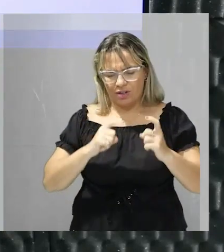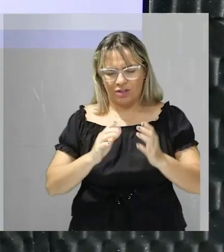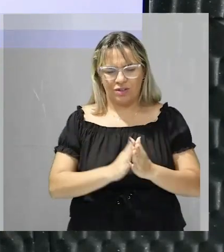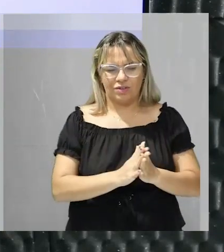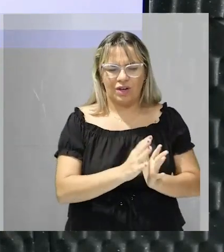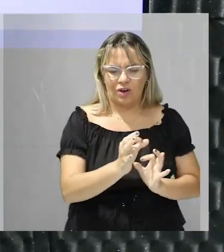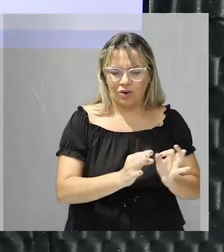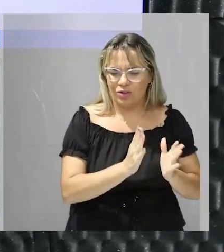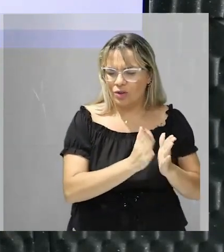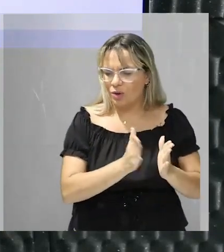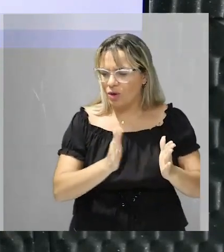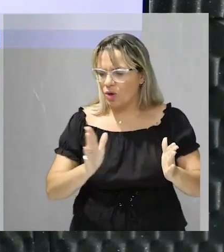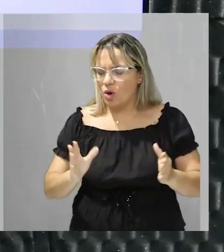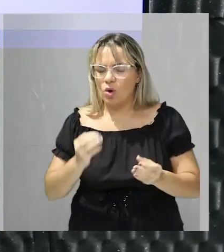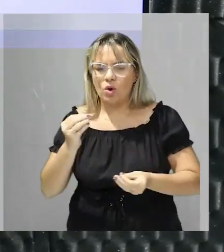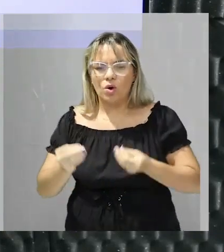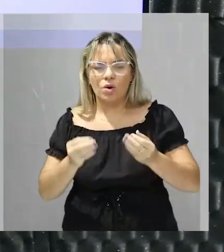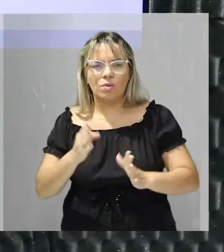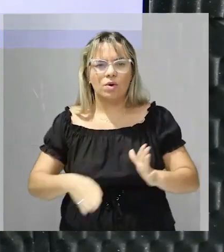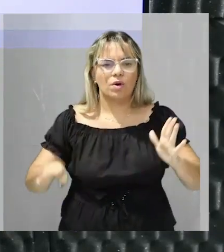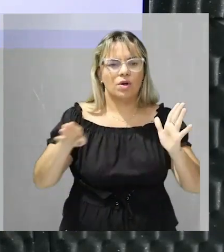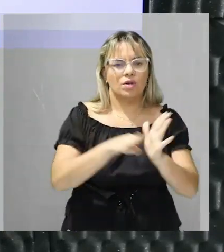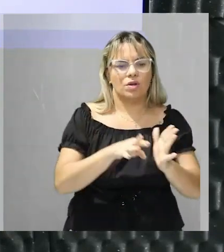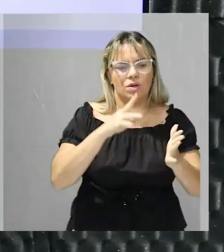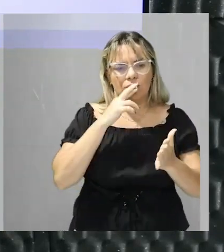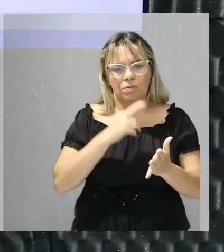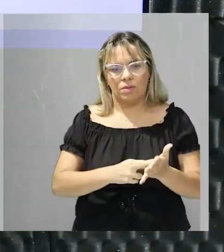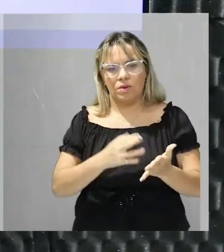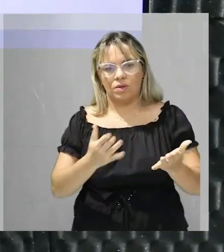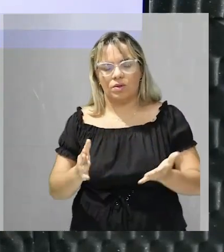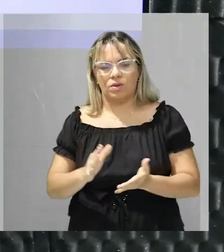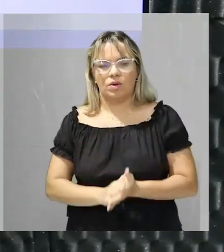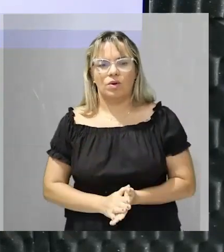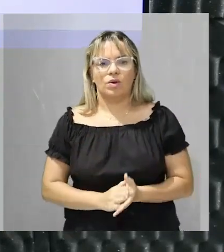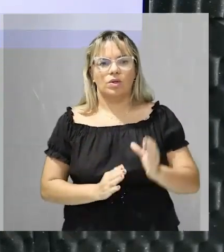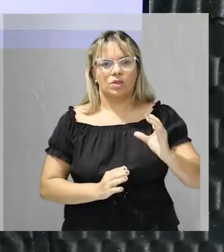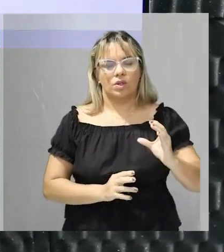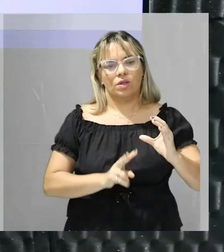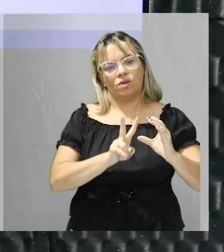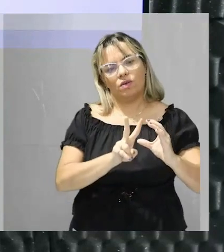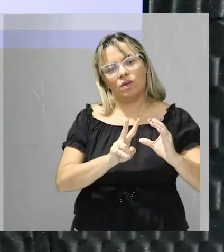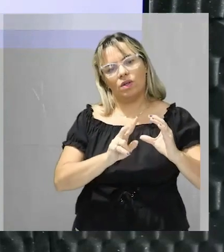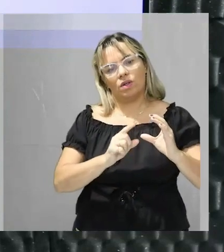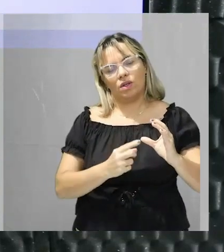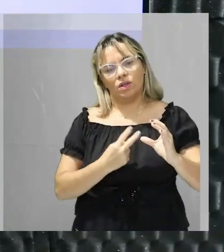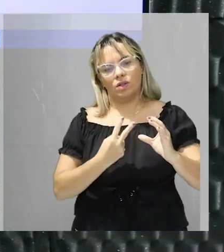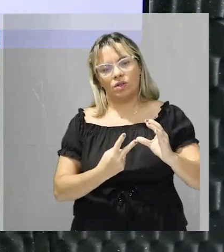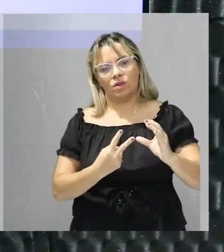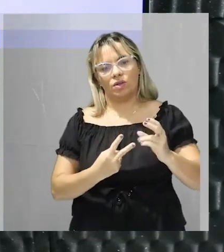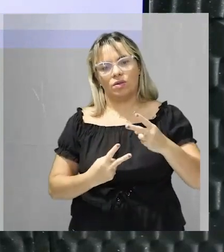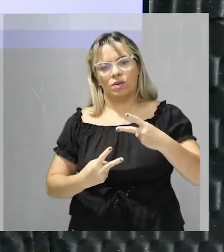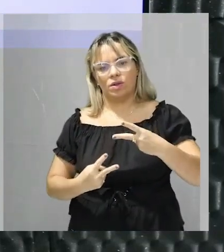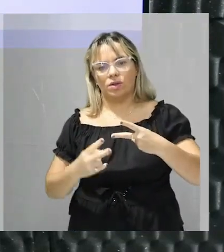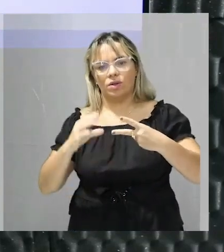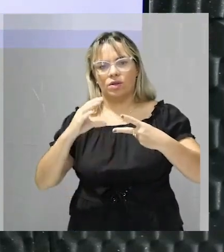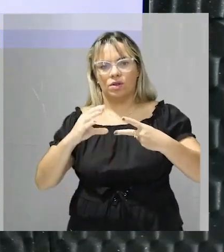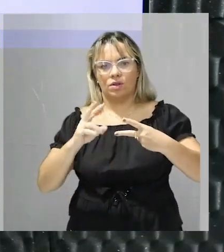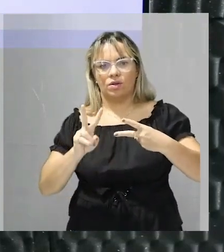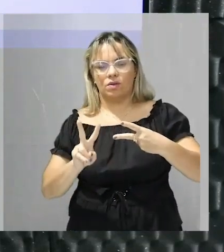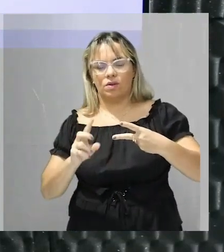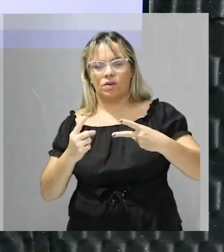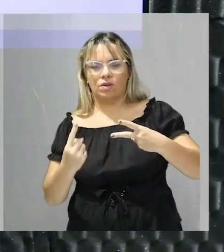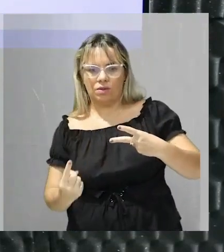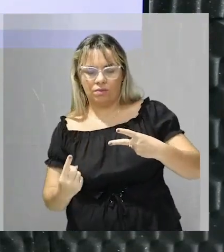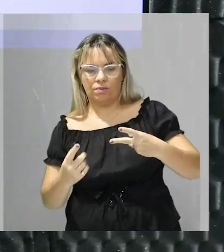essa aqui é a condição cv2 menor que cv1 vamos substituir quem é o